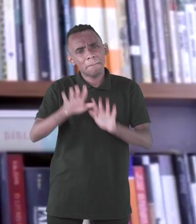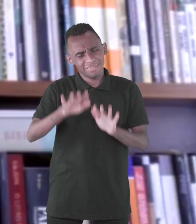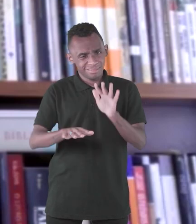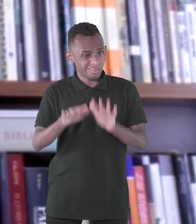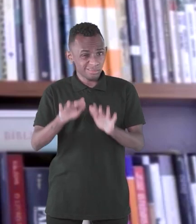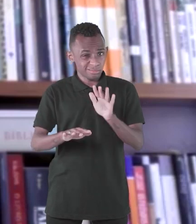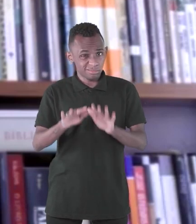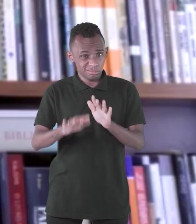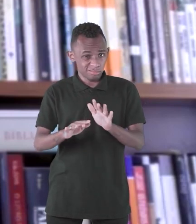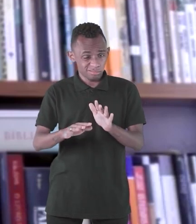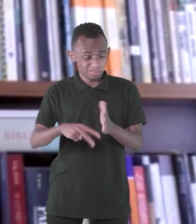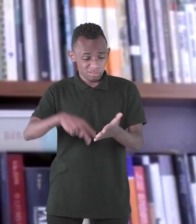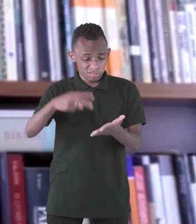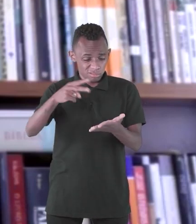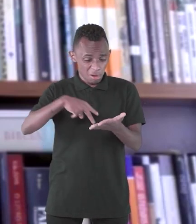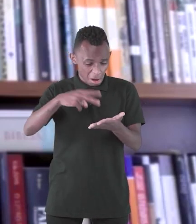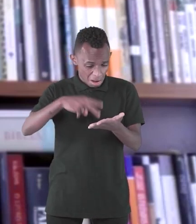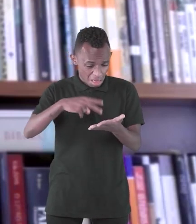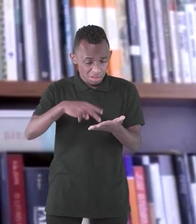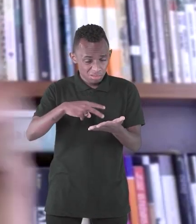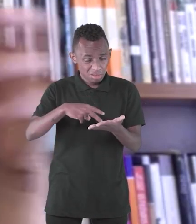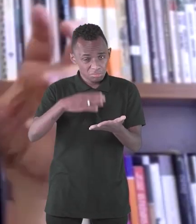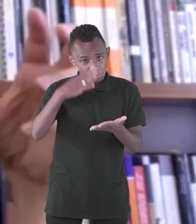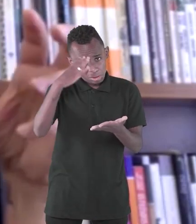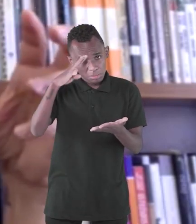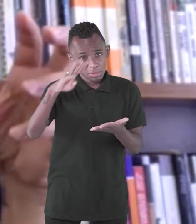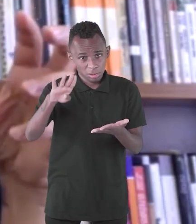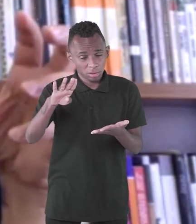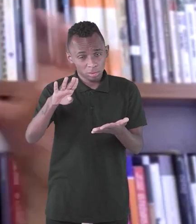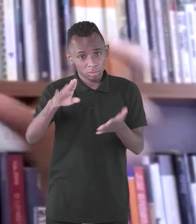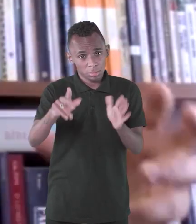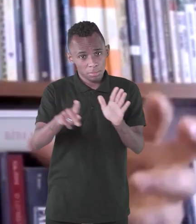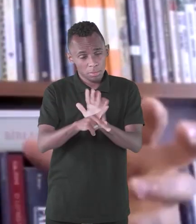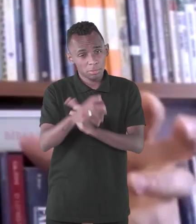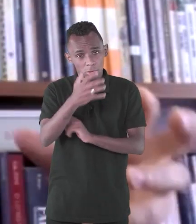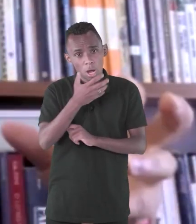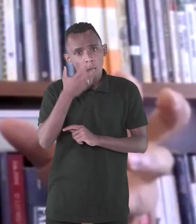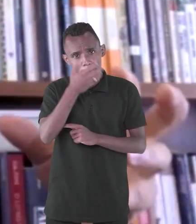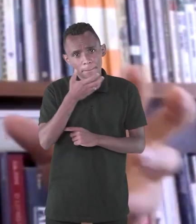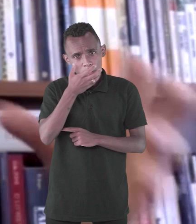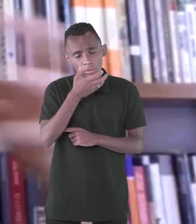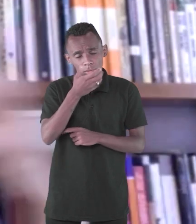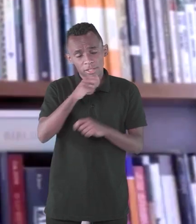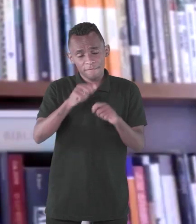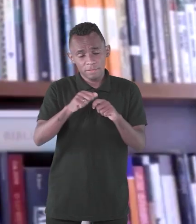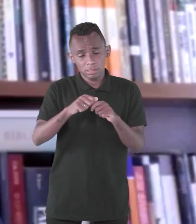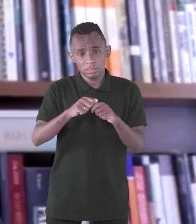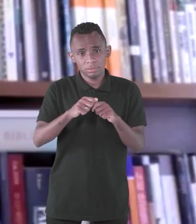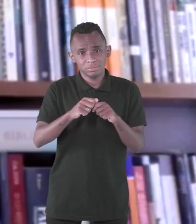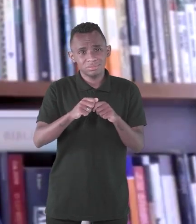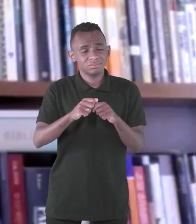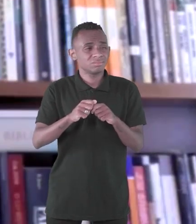vezes uma letra destacada da música para